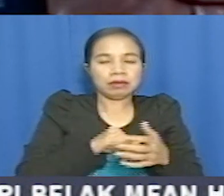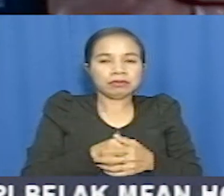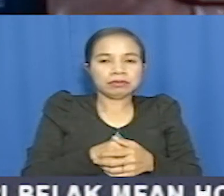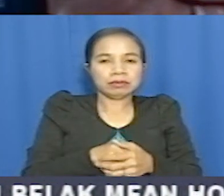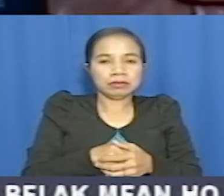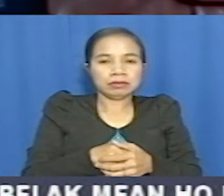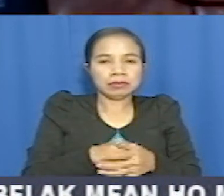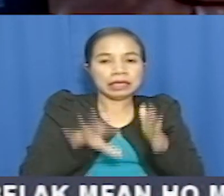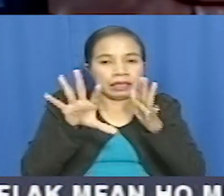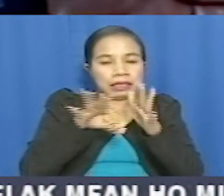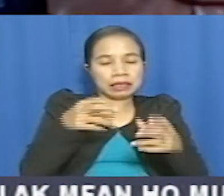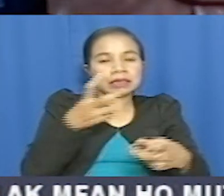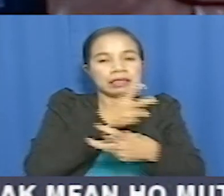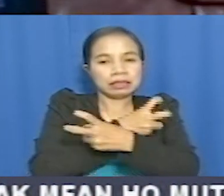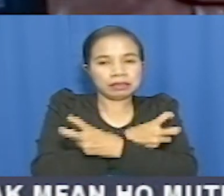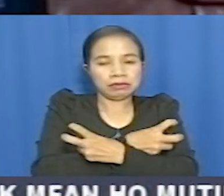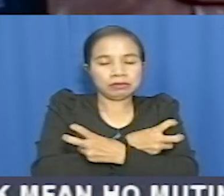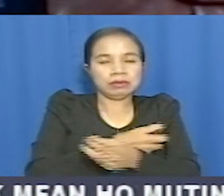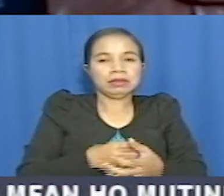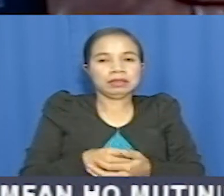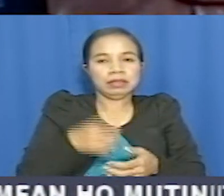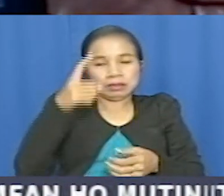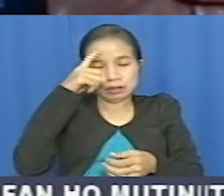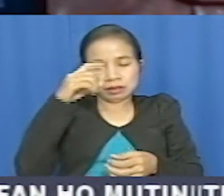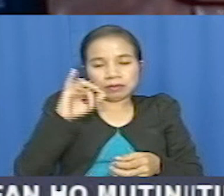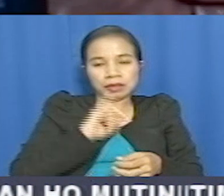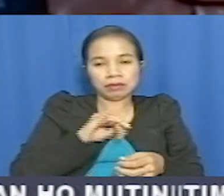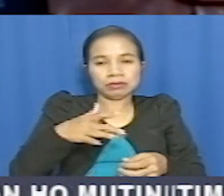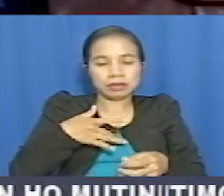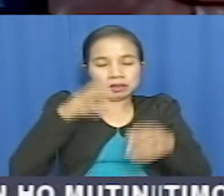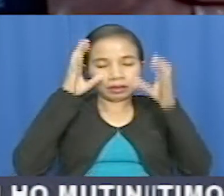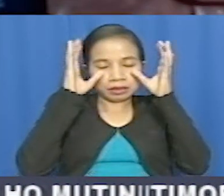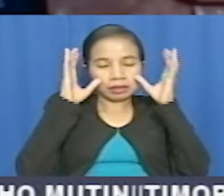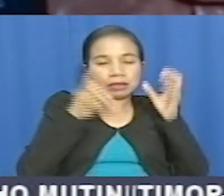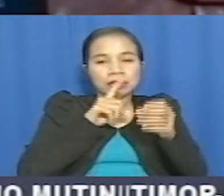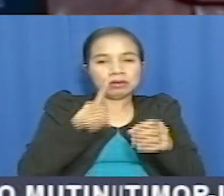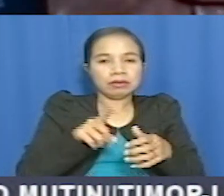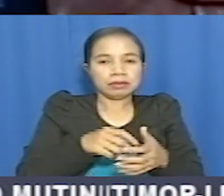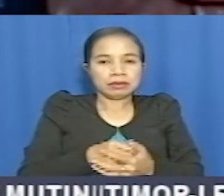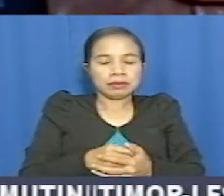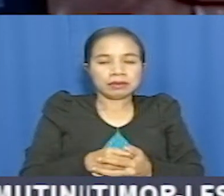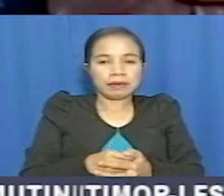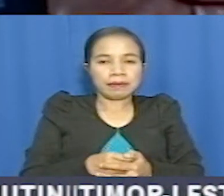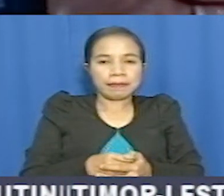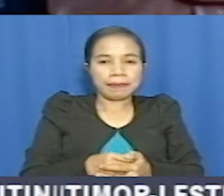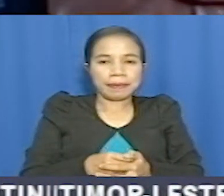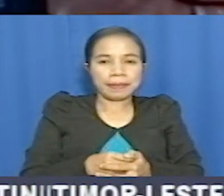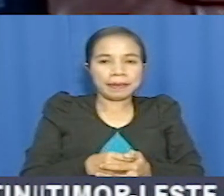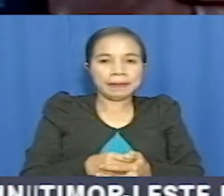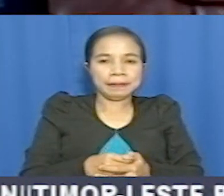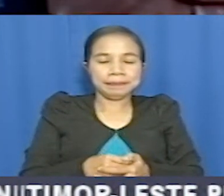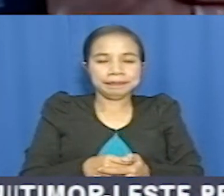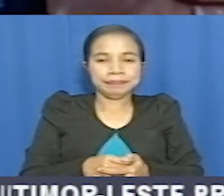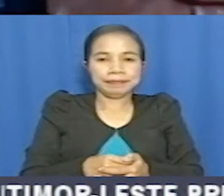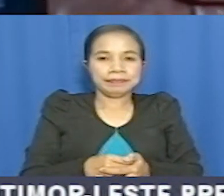rui tambah jadi maka hau sinti triste tetes mabe nu fin